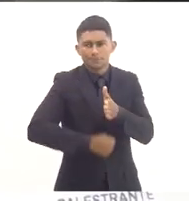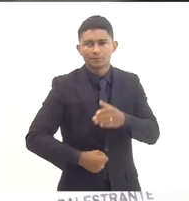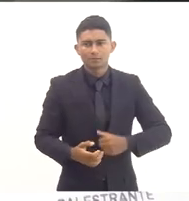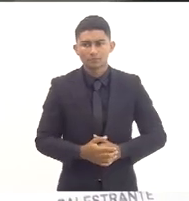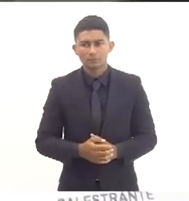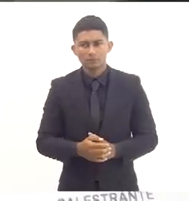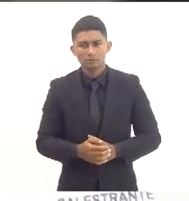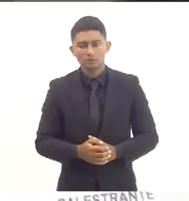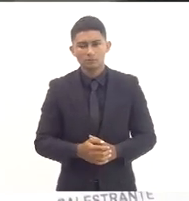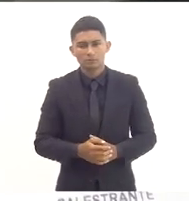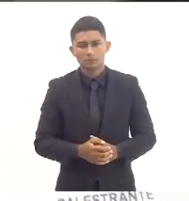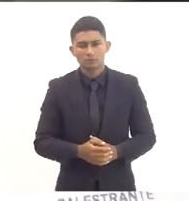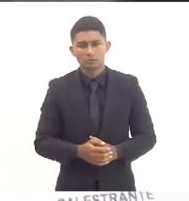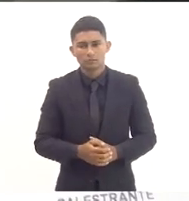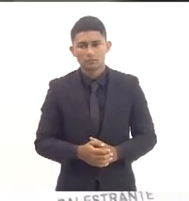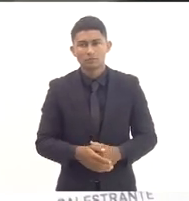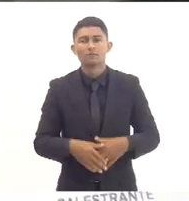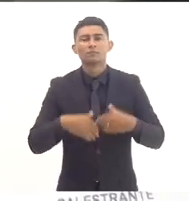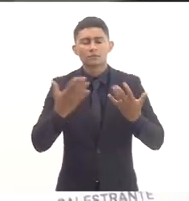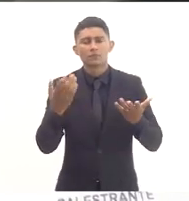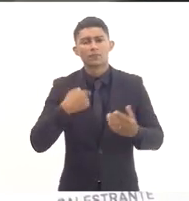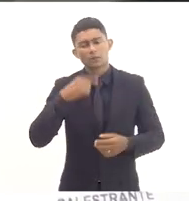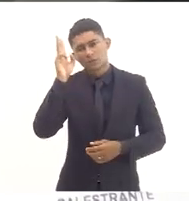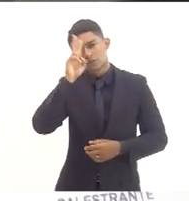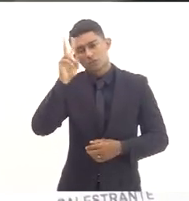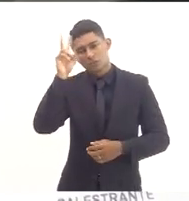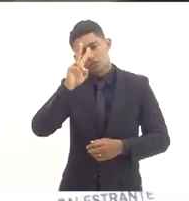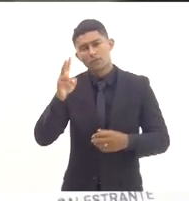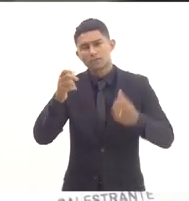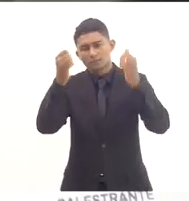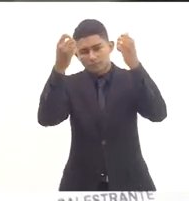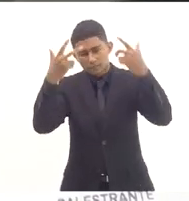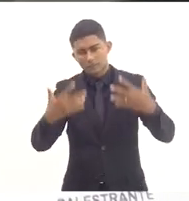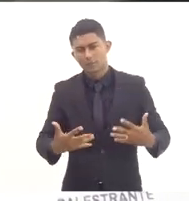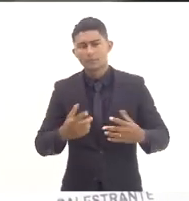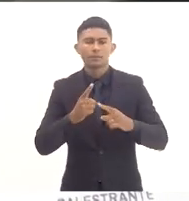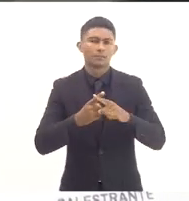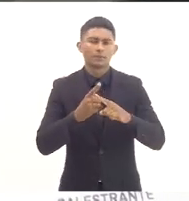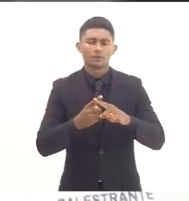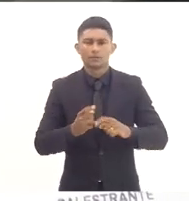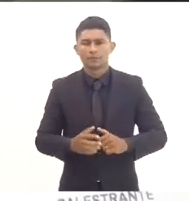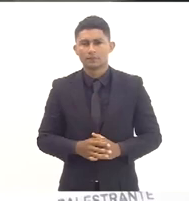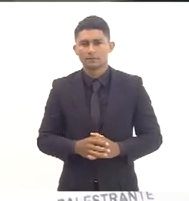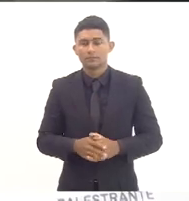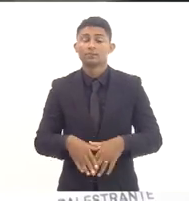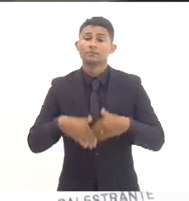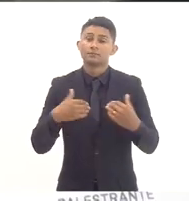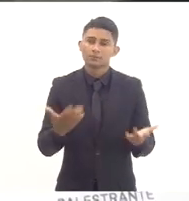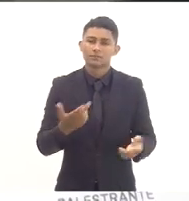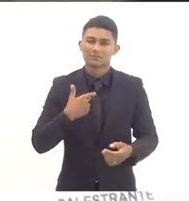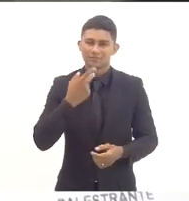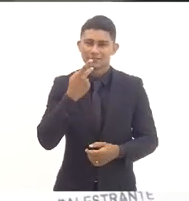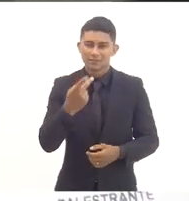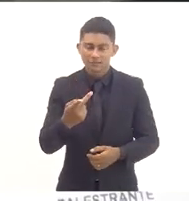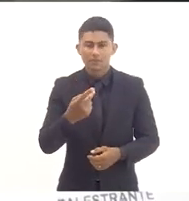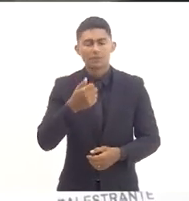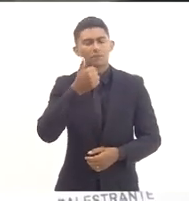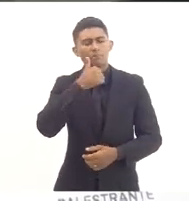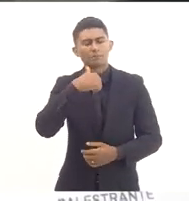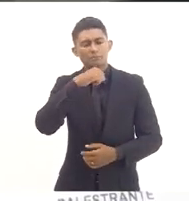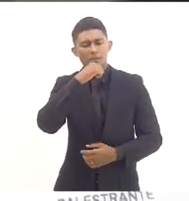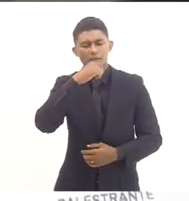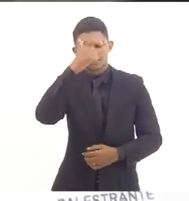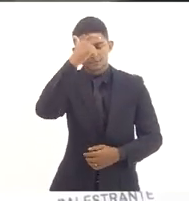eu vou tá na maternidade o que compartilhar essa história porque é como eu falei se a mãe é abrir mão